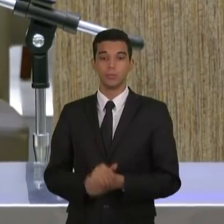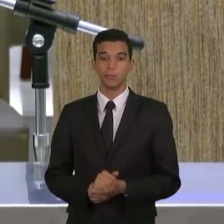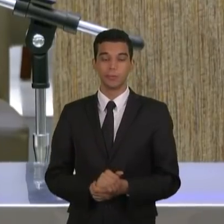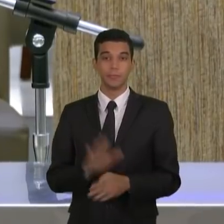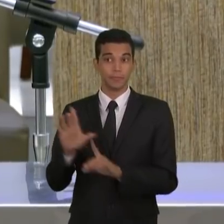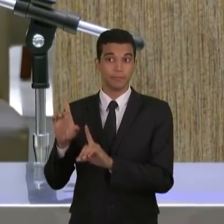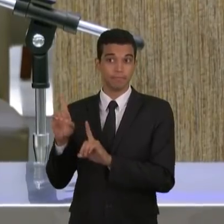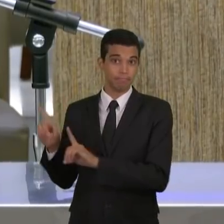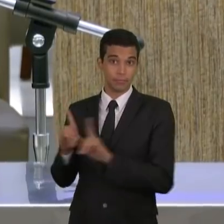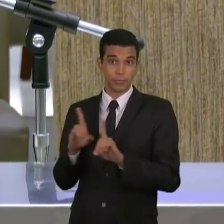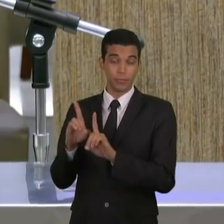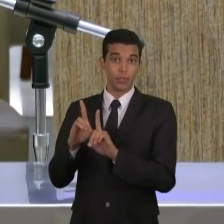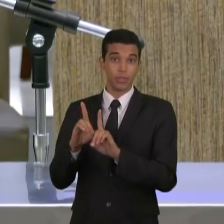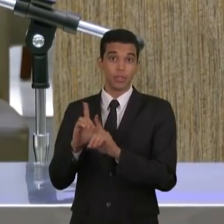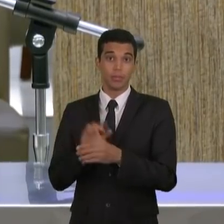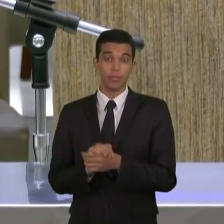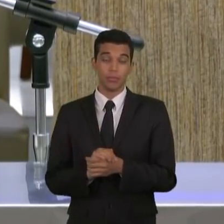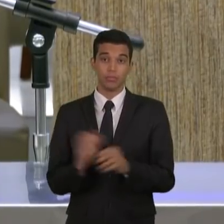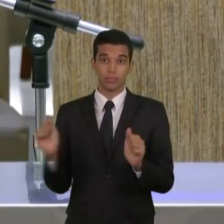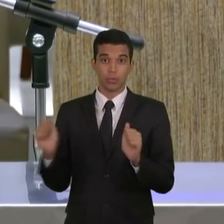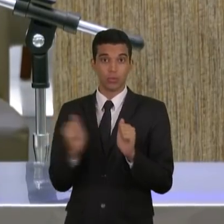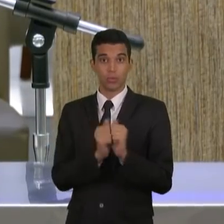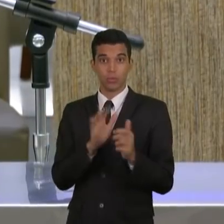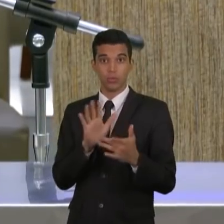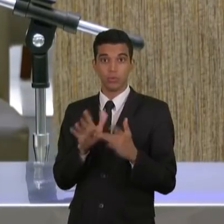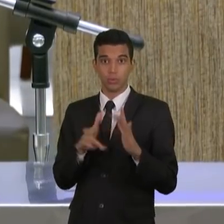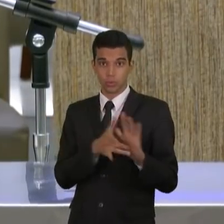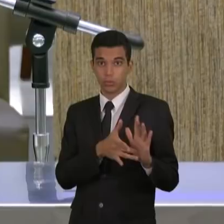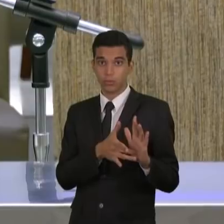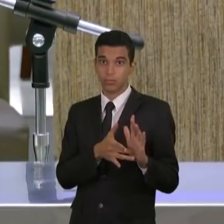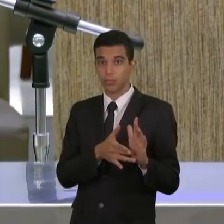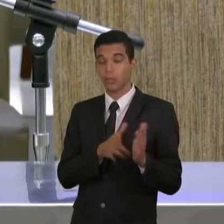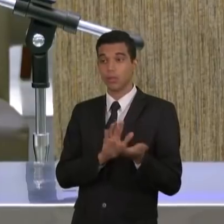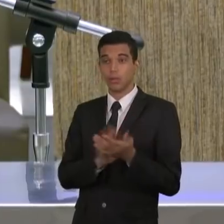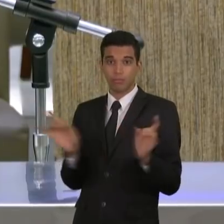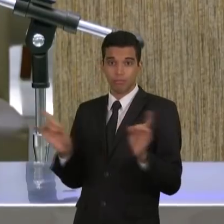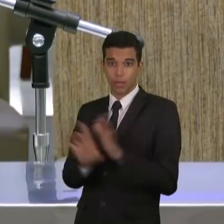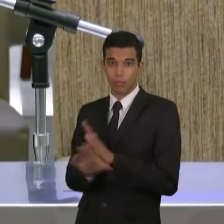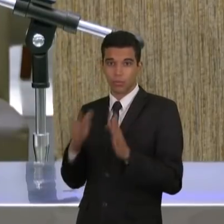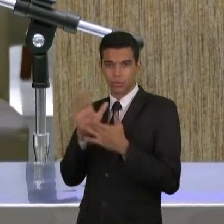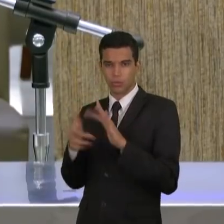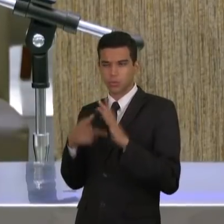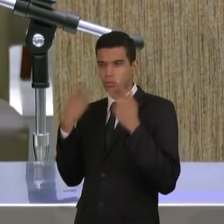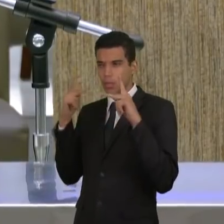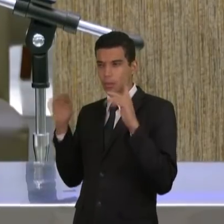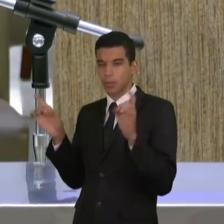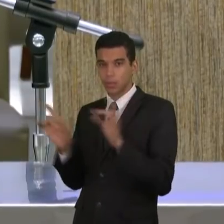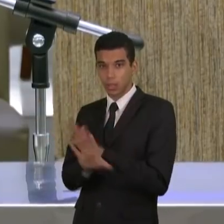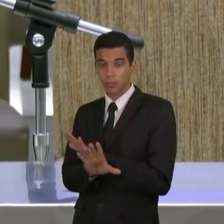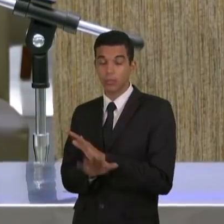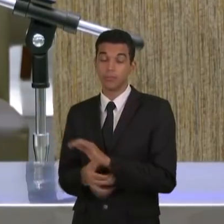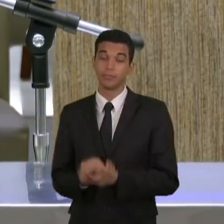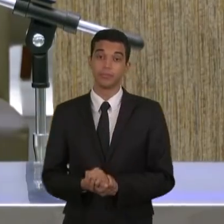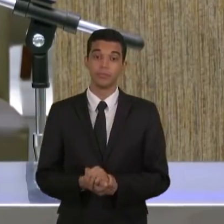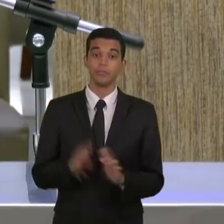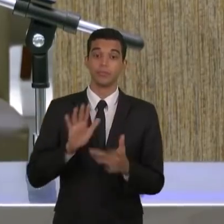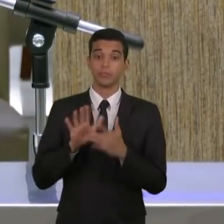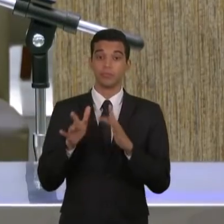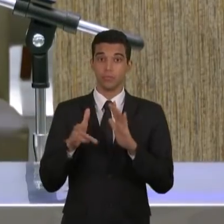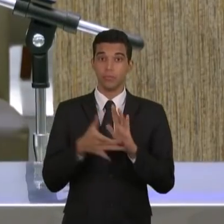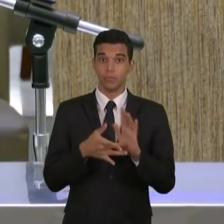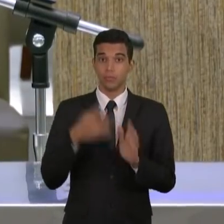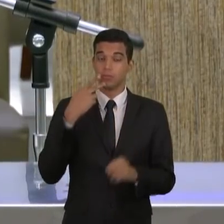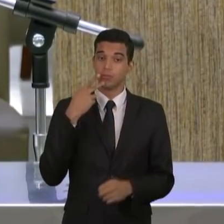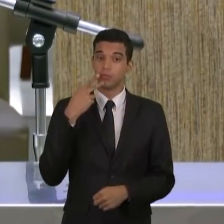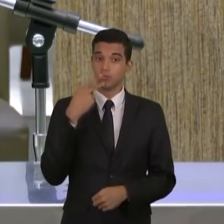pegar você imaginar E eu fico imaginando os discípulos ao mês de Deus e homens que estavam sendo construídos